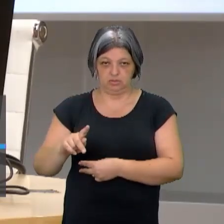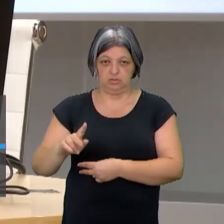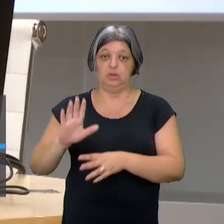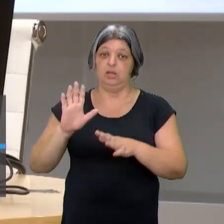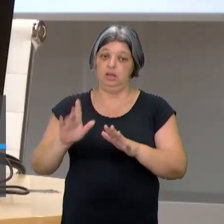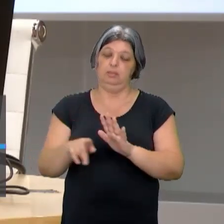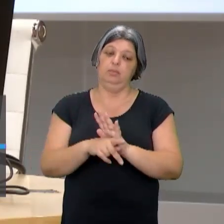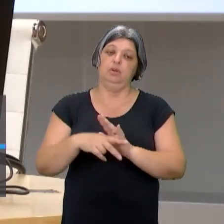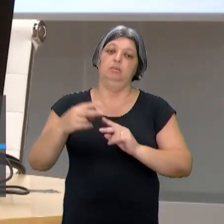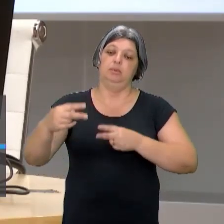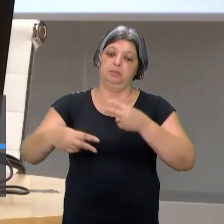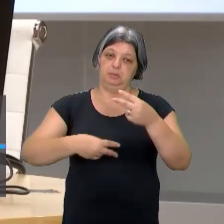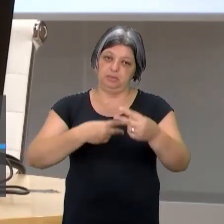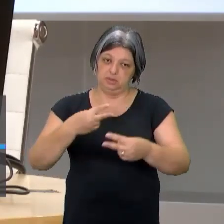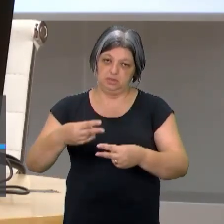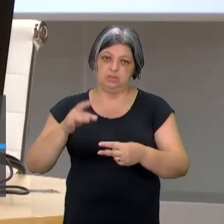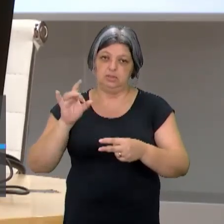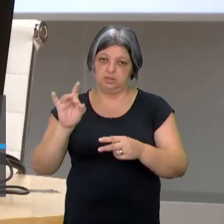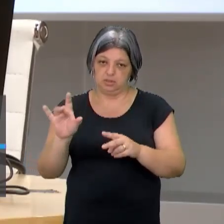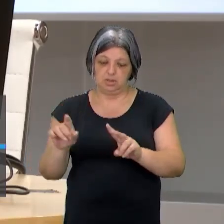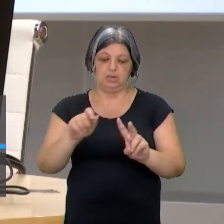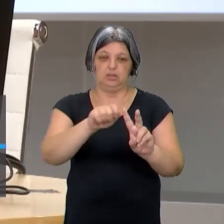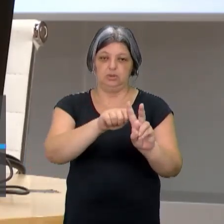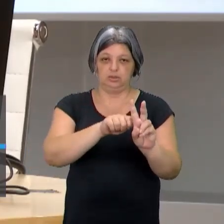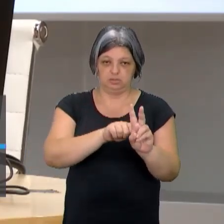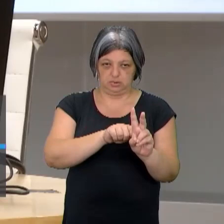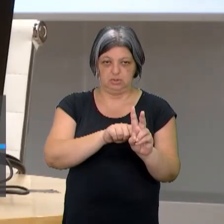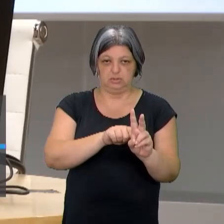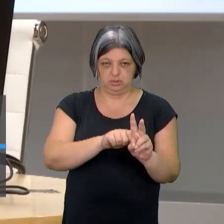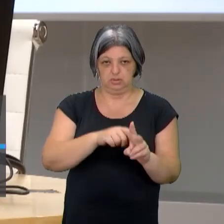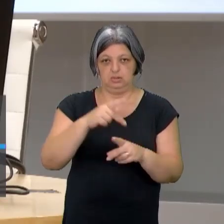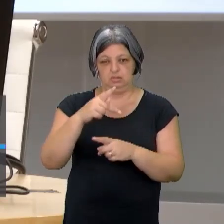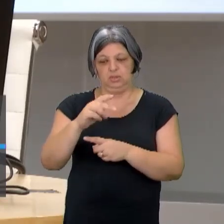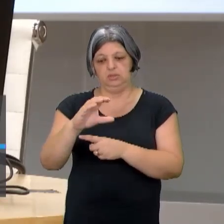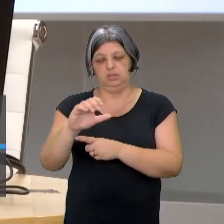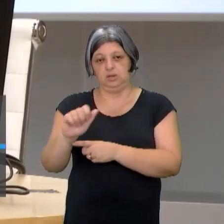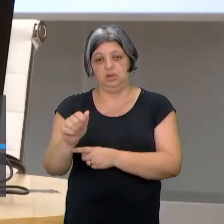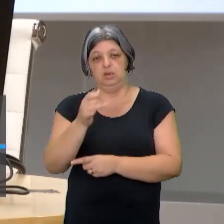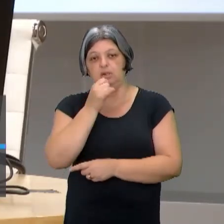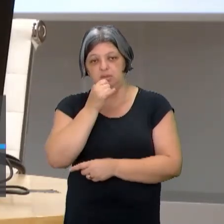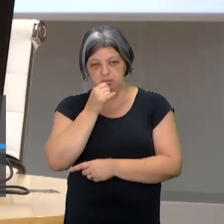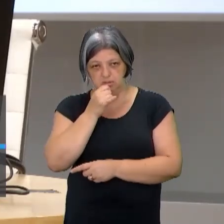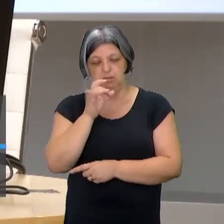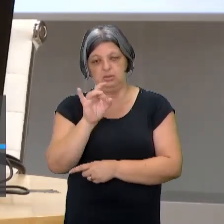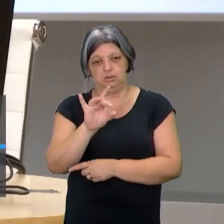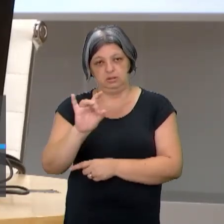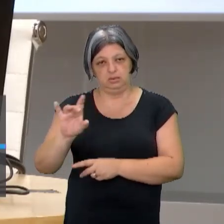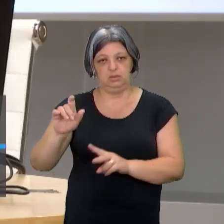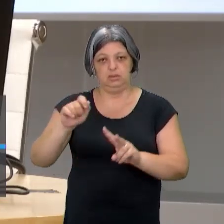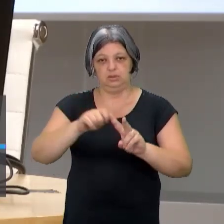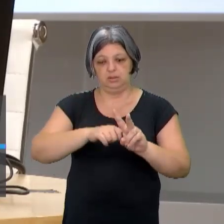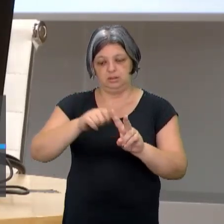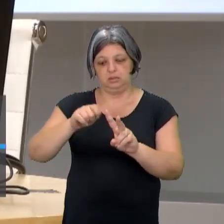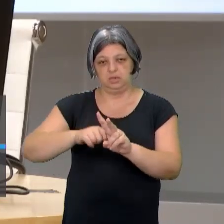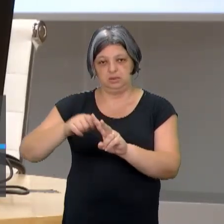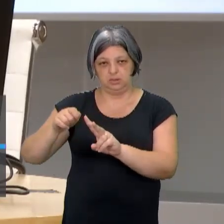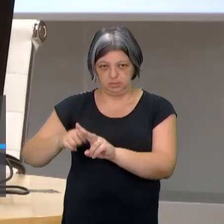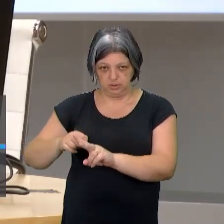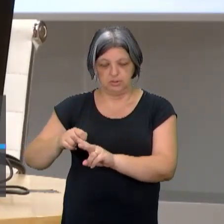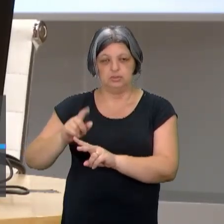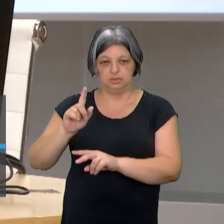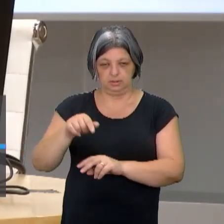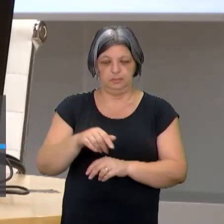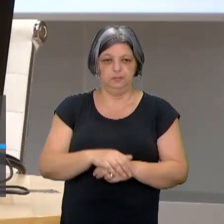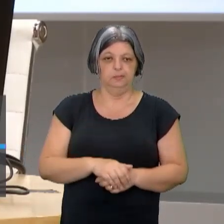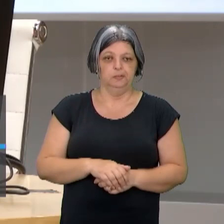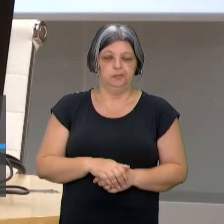uma agenda bimestral e ele é entregue aí para o PCA, por exemplo, né? Bimestralmente, ele valida e aí é seguido o